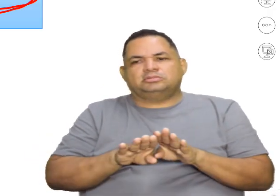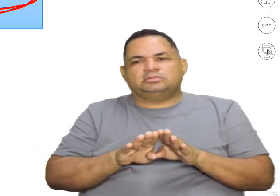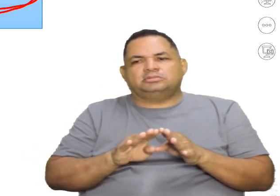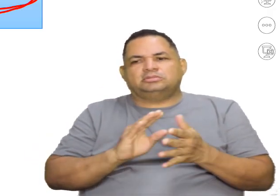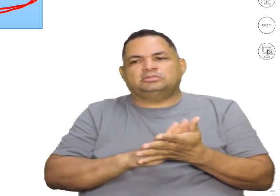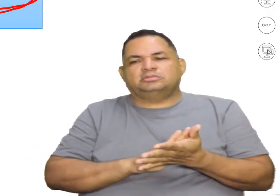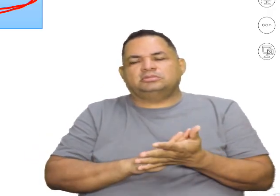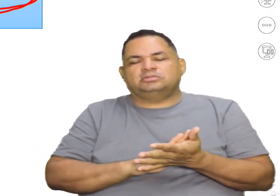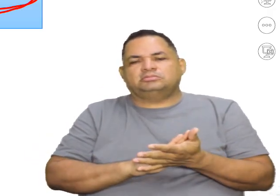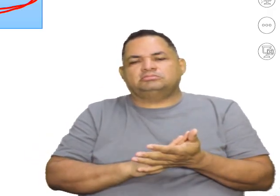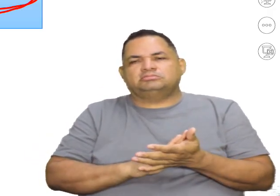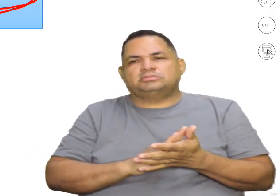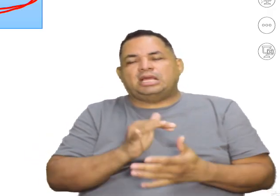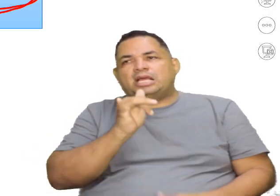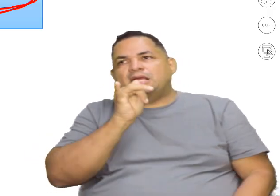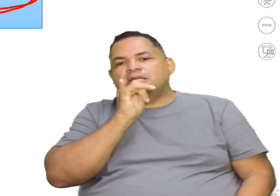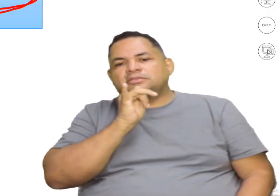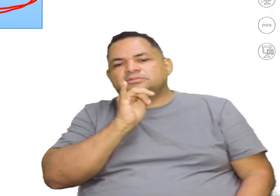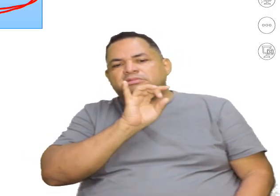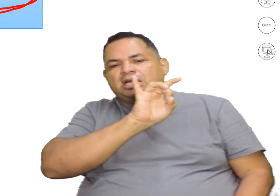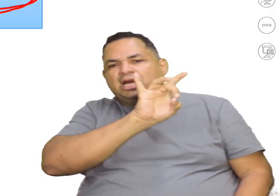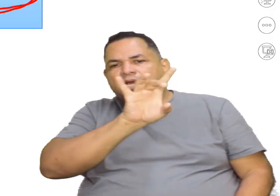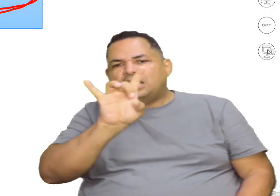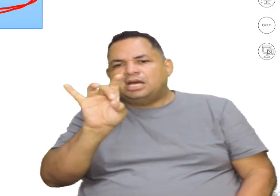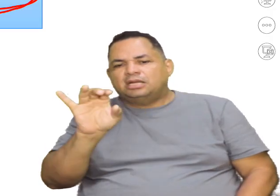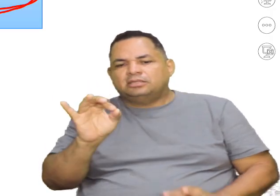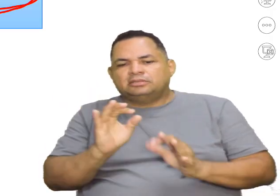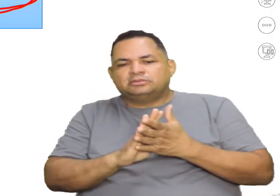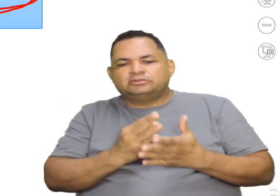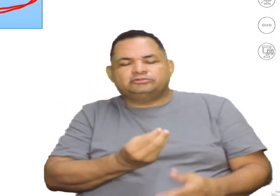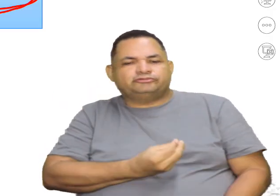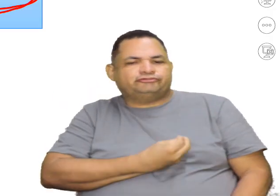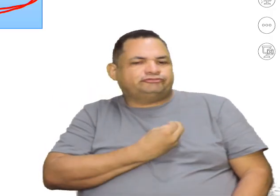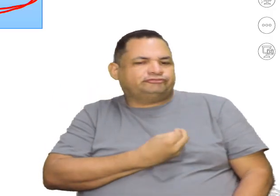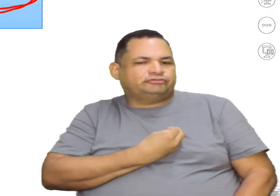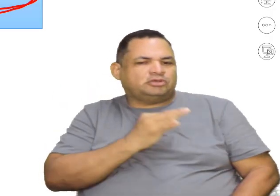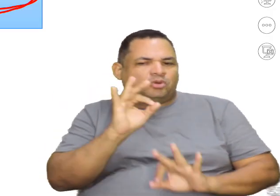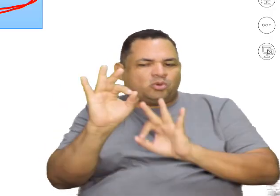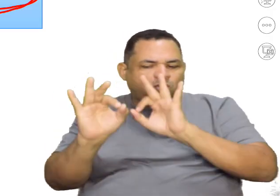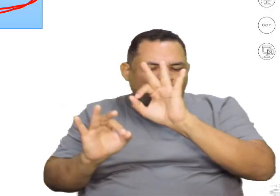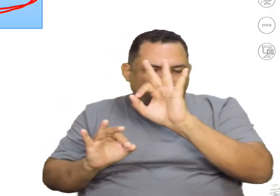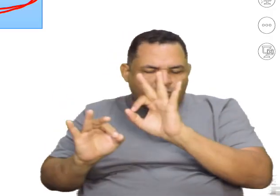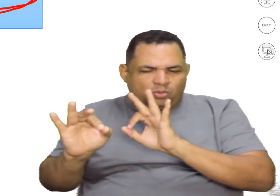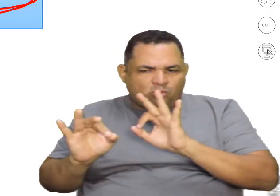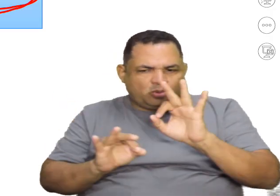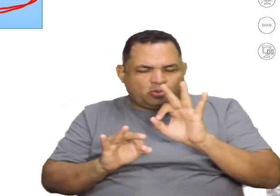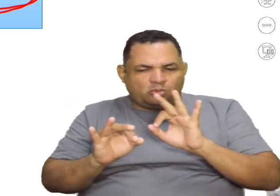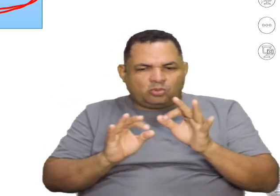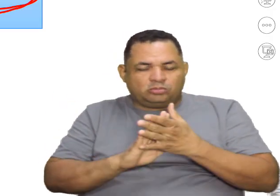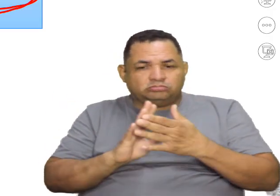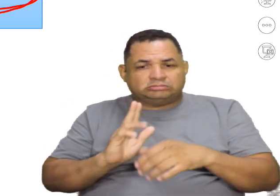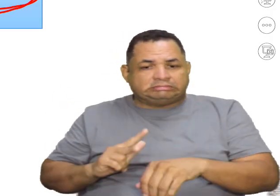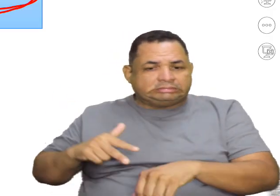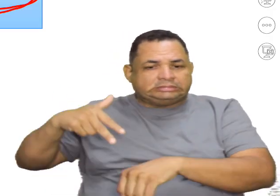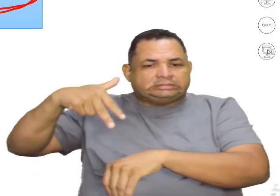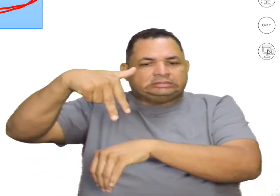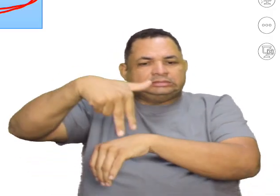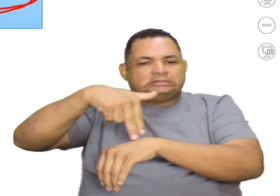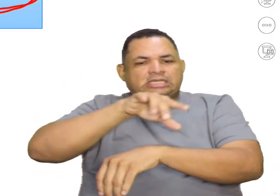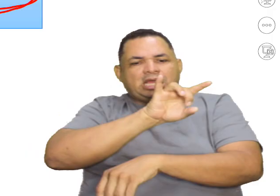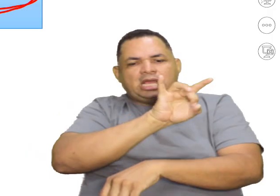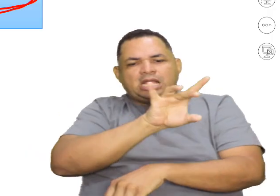exatamente o que cada uma delas, a forma como cada uma delas se organizam e também os enfrentamentos que